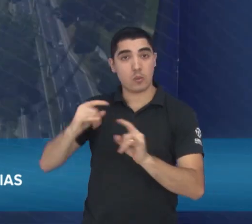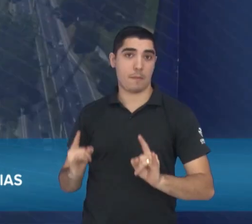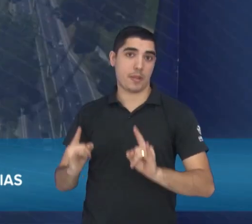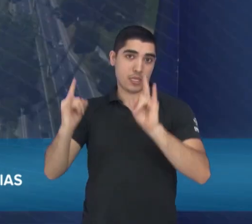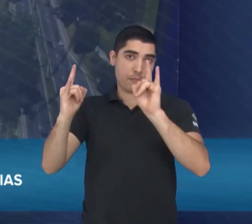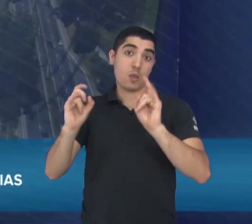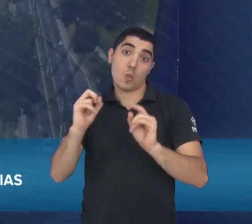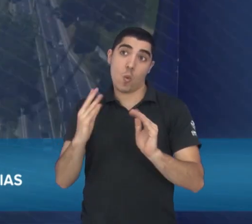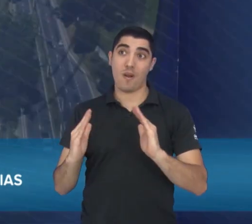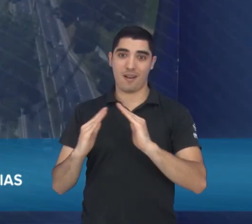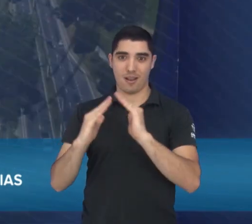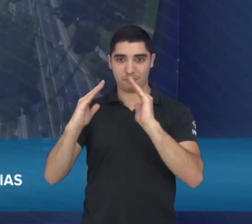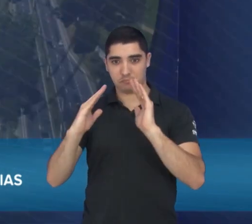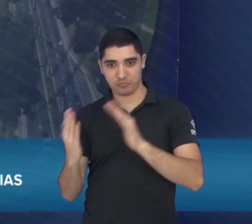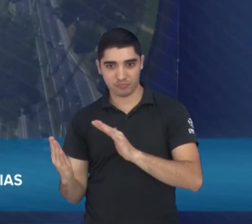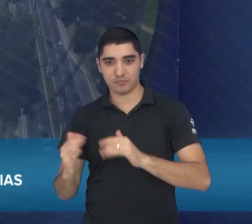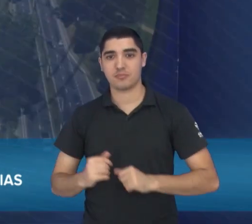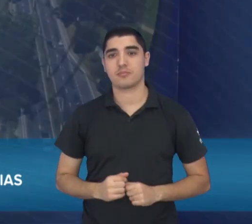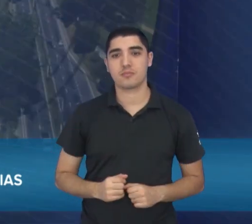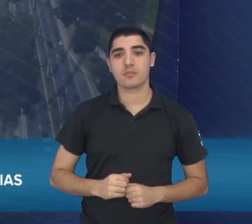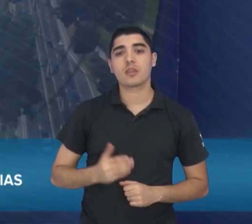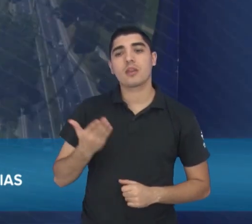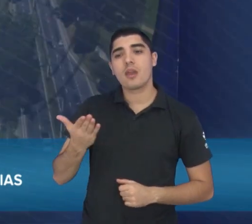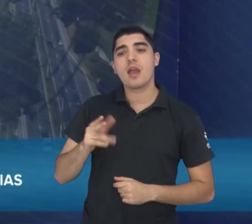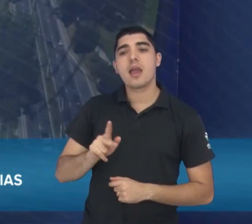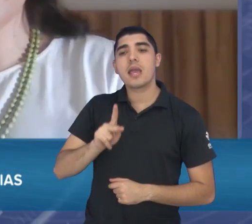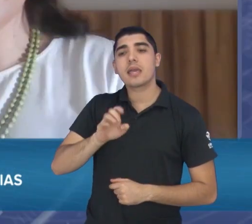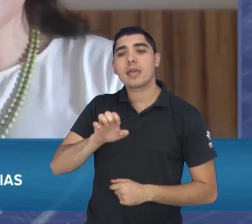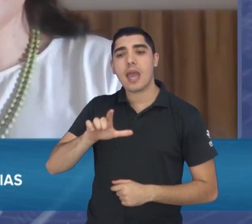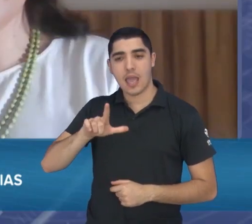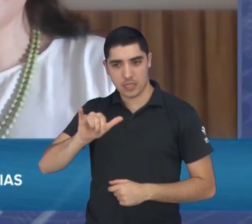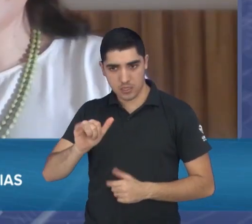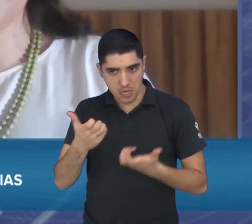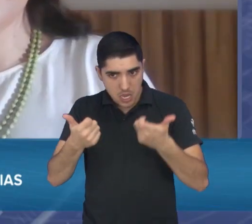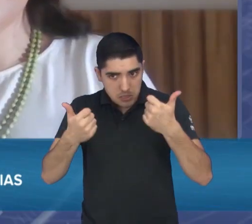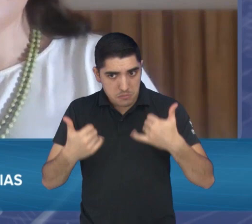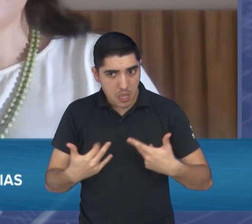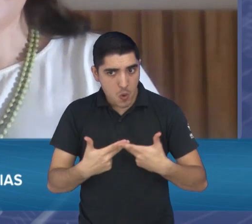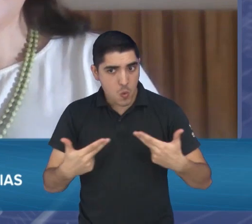edificação. Kelly, gostaria de fazer alguma colocação?